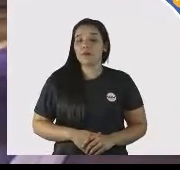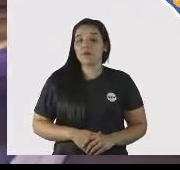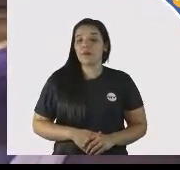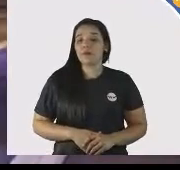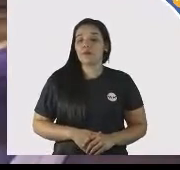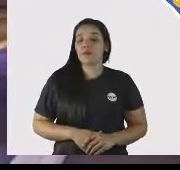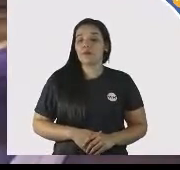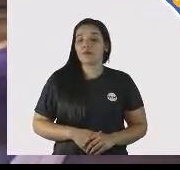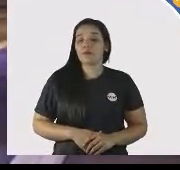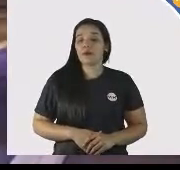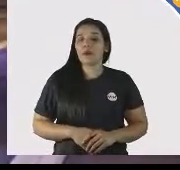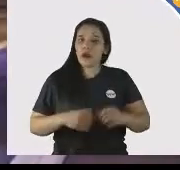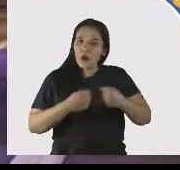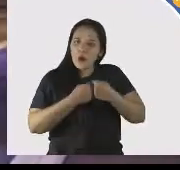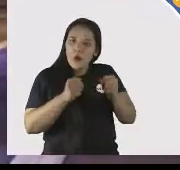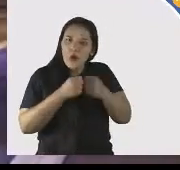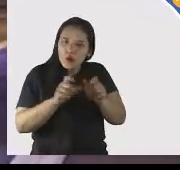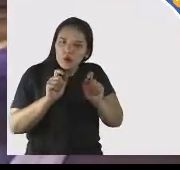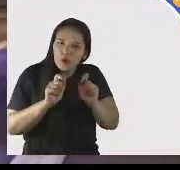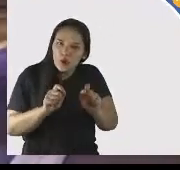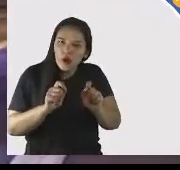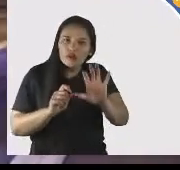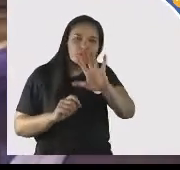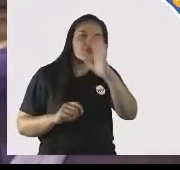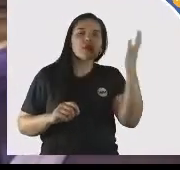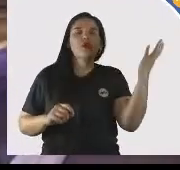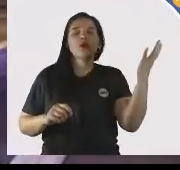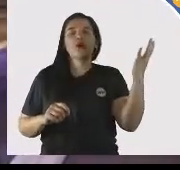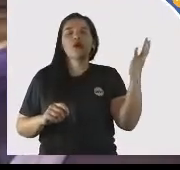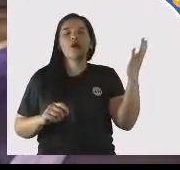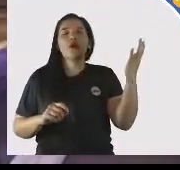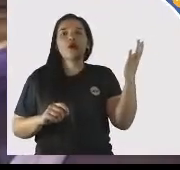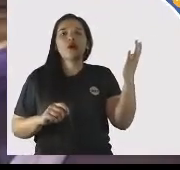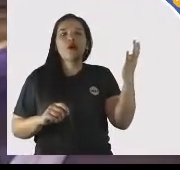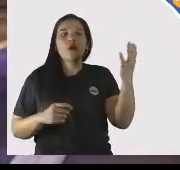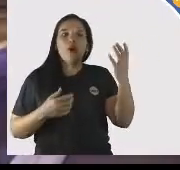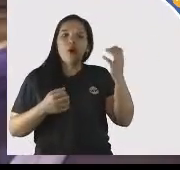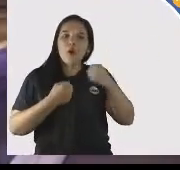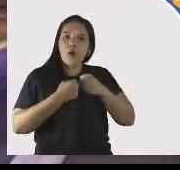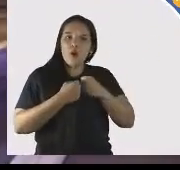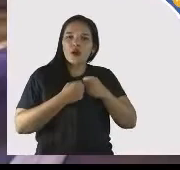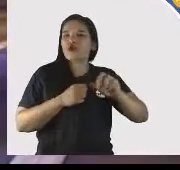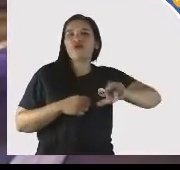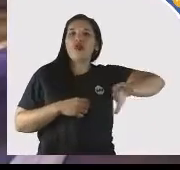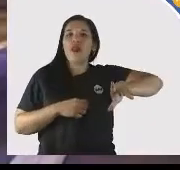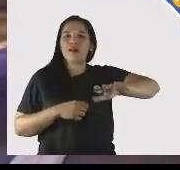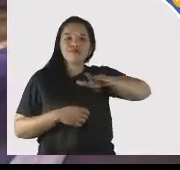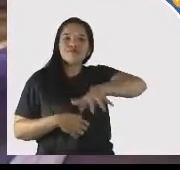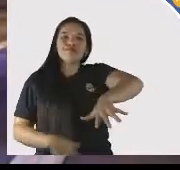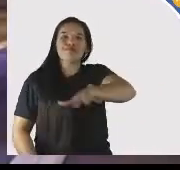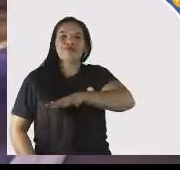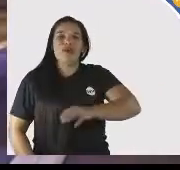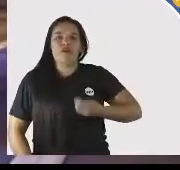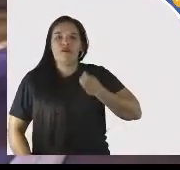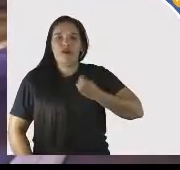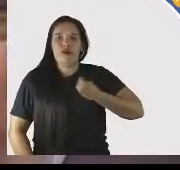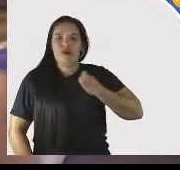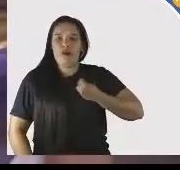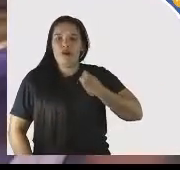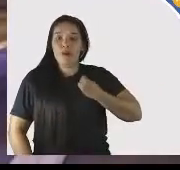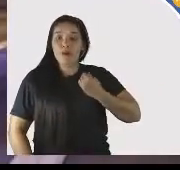os fornecedores e adequaram ao novo cenário a e agora